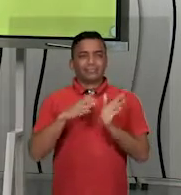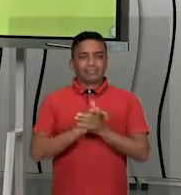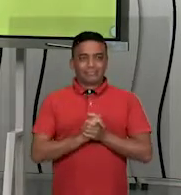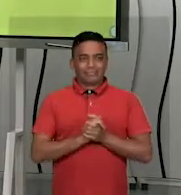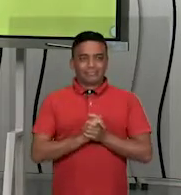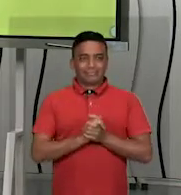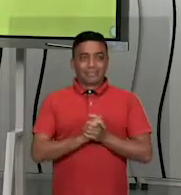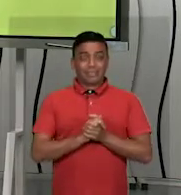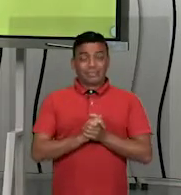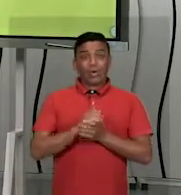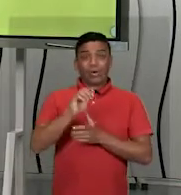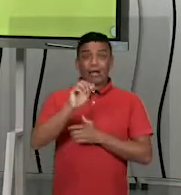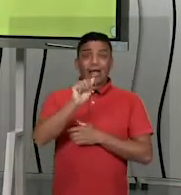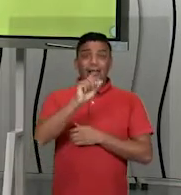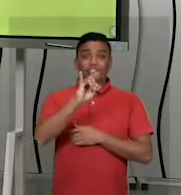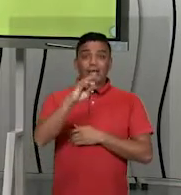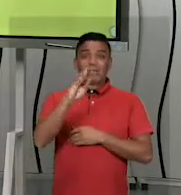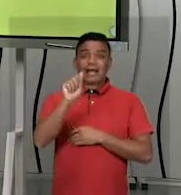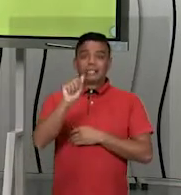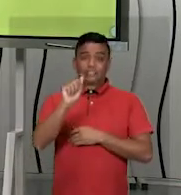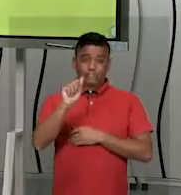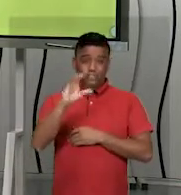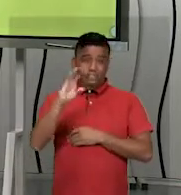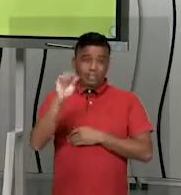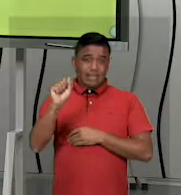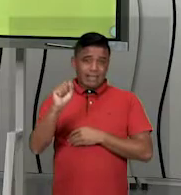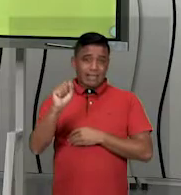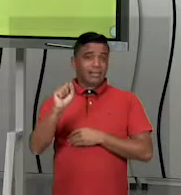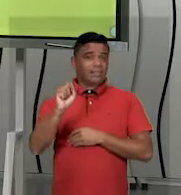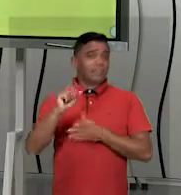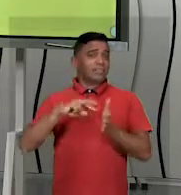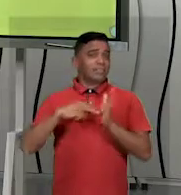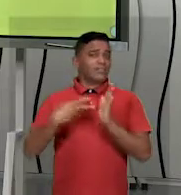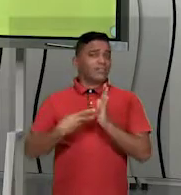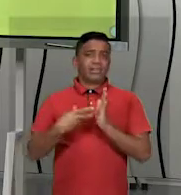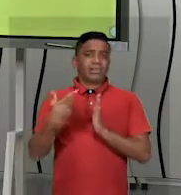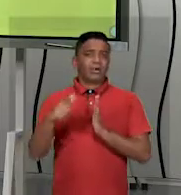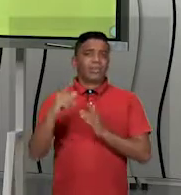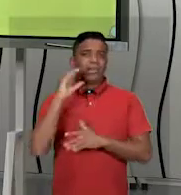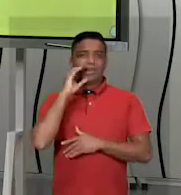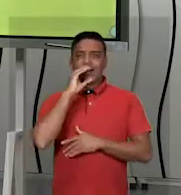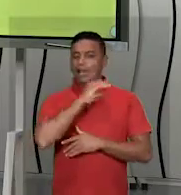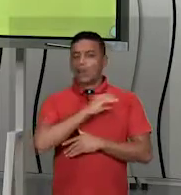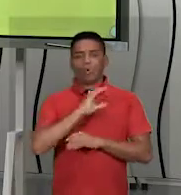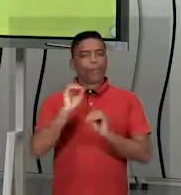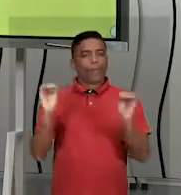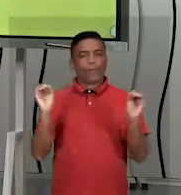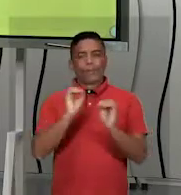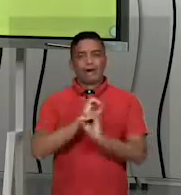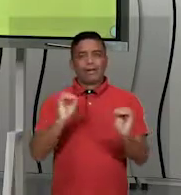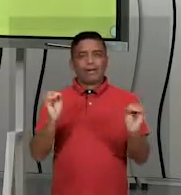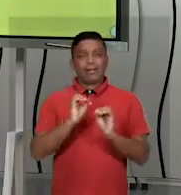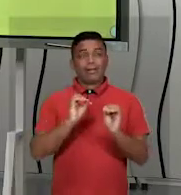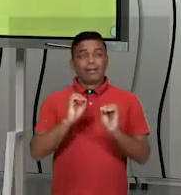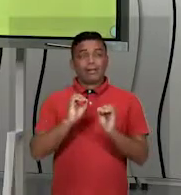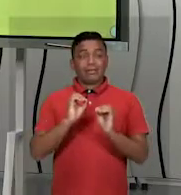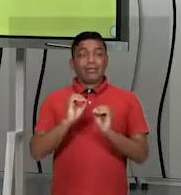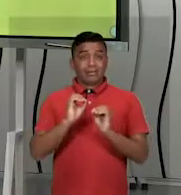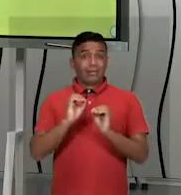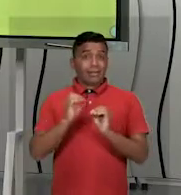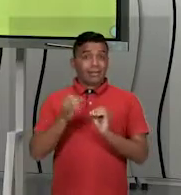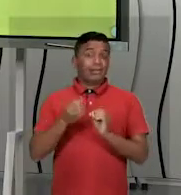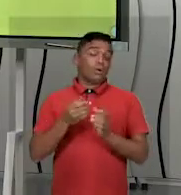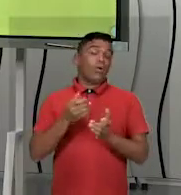aqui eu tenho a diabática e aqui eu tenho a diabática, significa que eu não tenho calor nessas duas situações, porque na